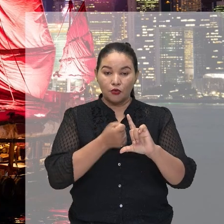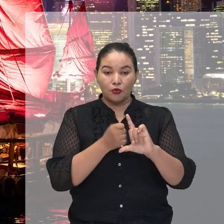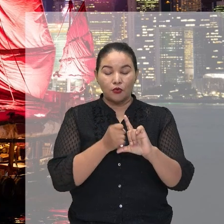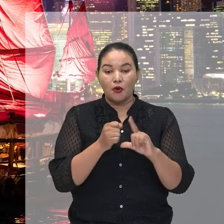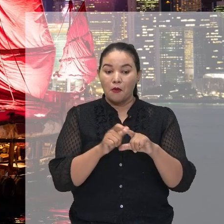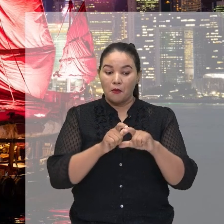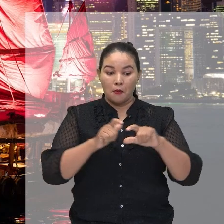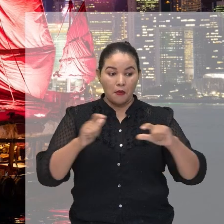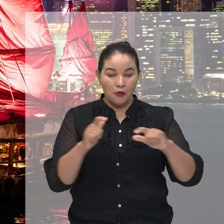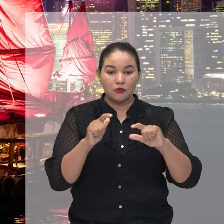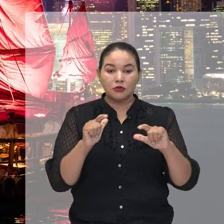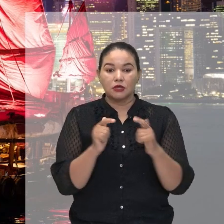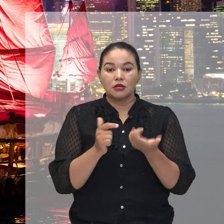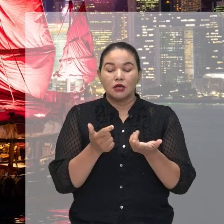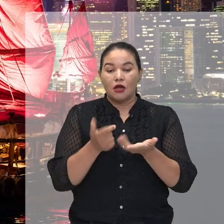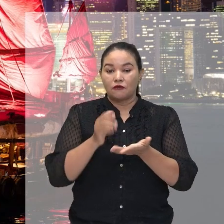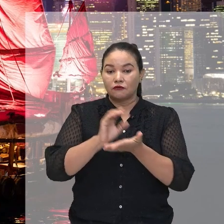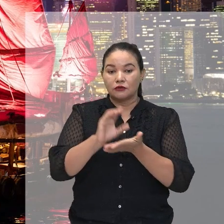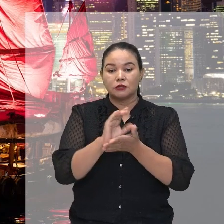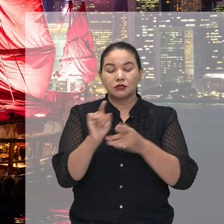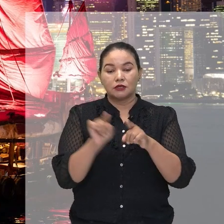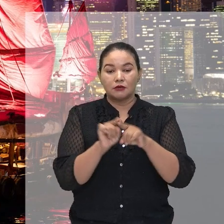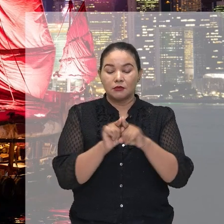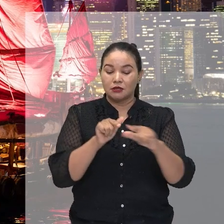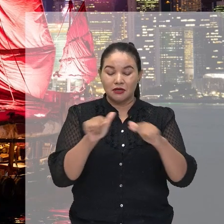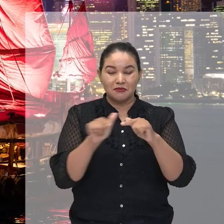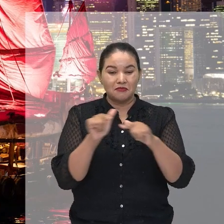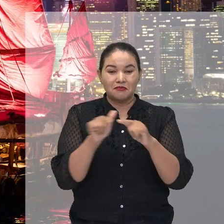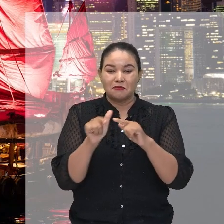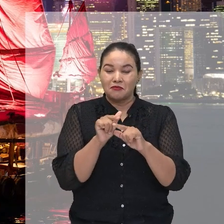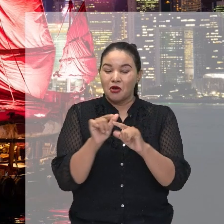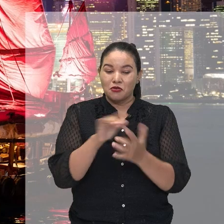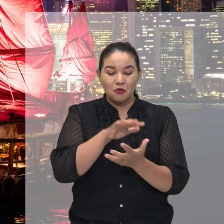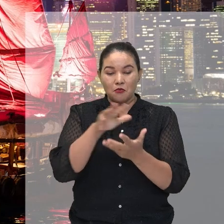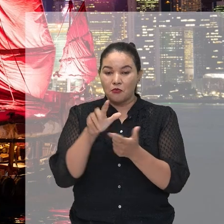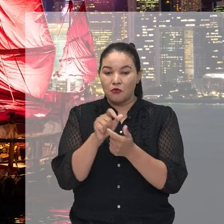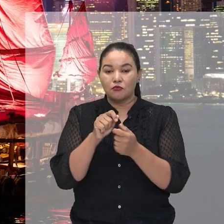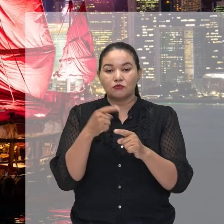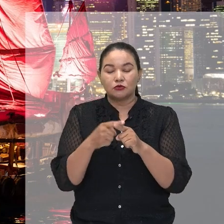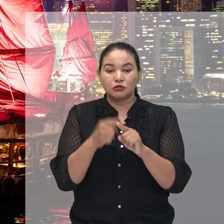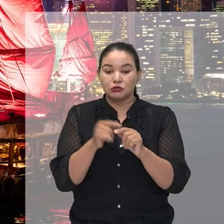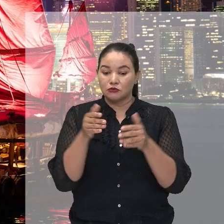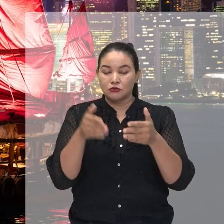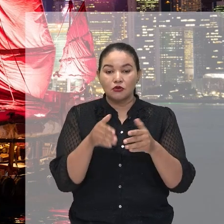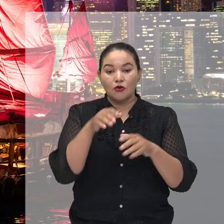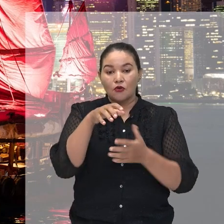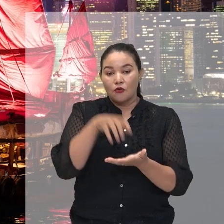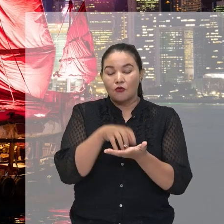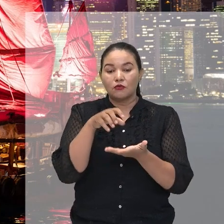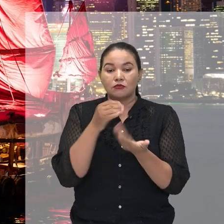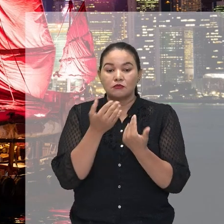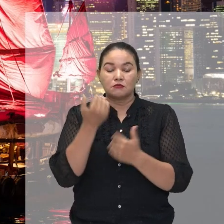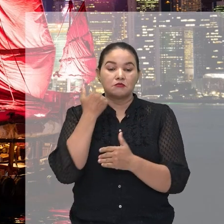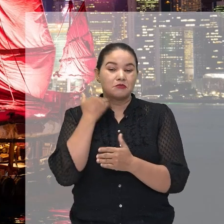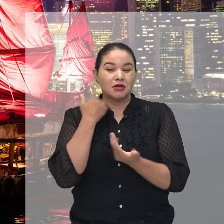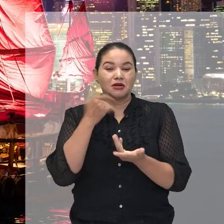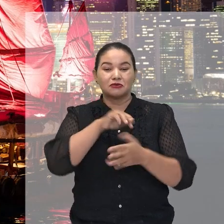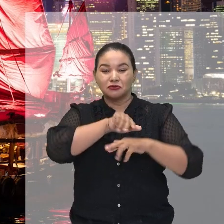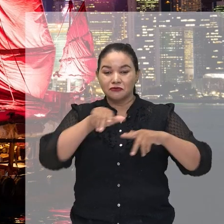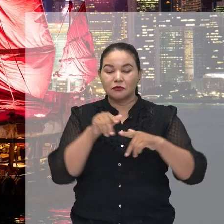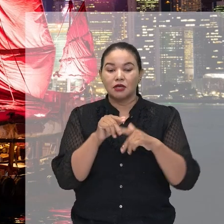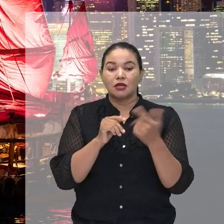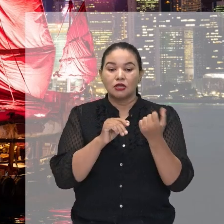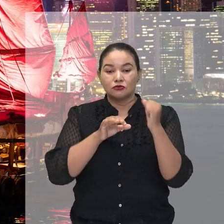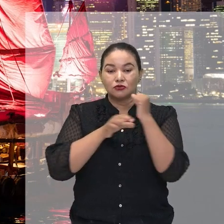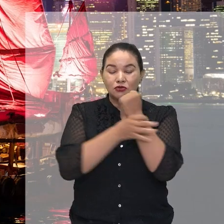maiores centros financeiros e de serviços do mundo, tá? Concentrando ali grande quantidade de bancos, seguradoras e